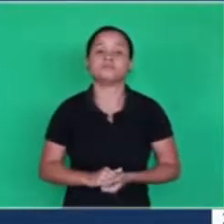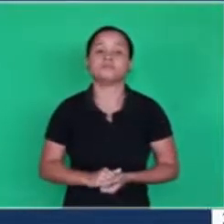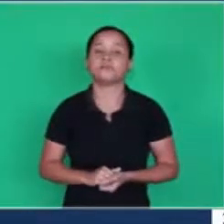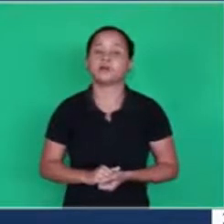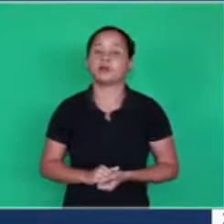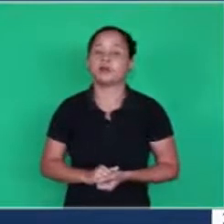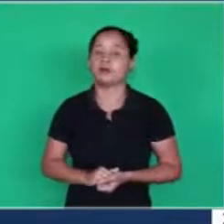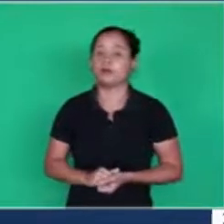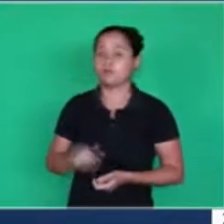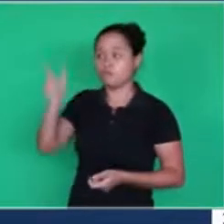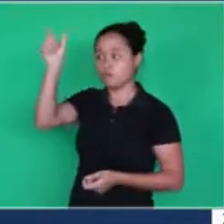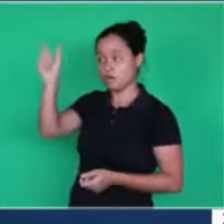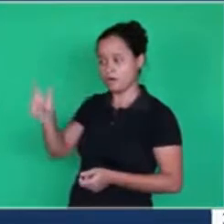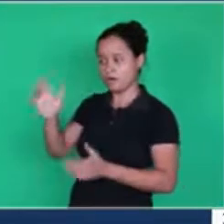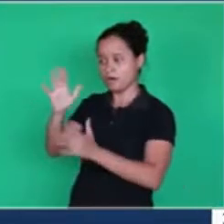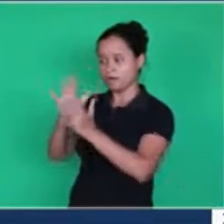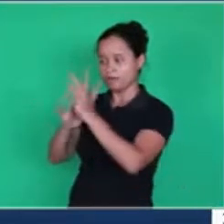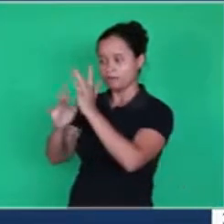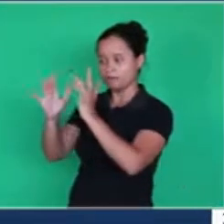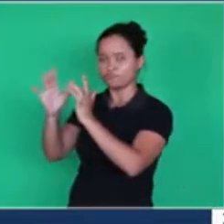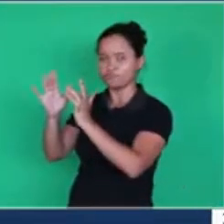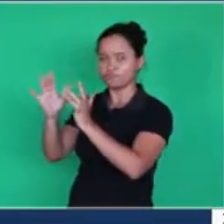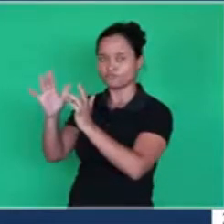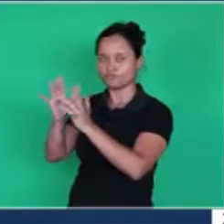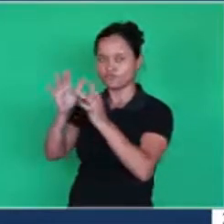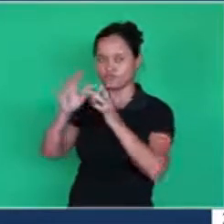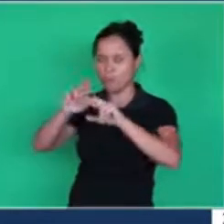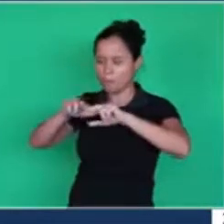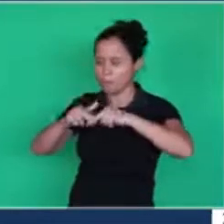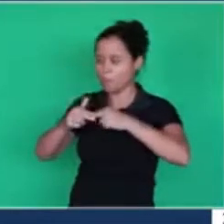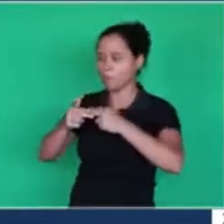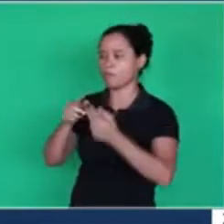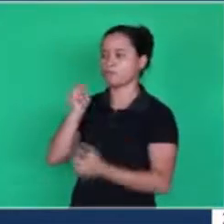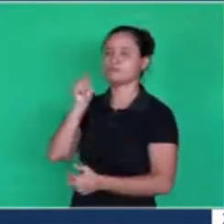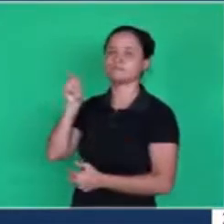para ele. Todas as coisas. Por ele e para ele quem?